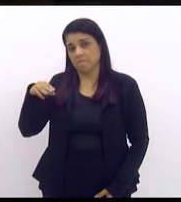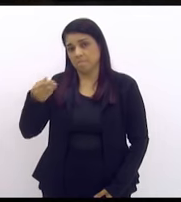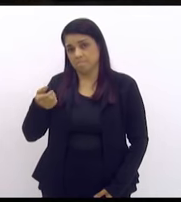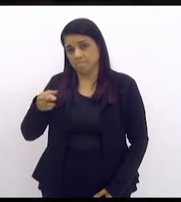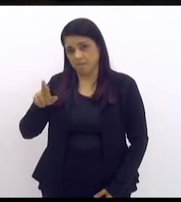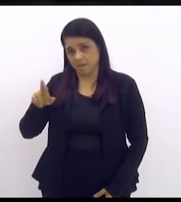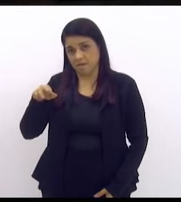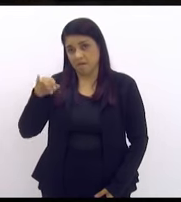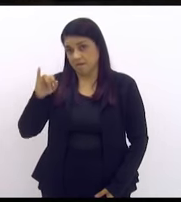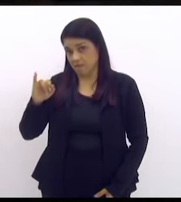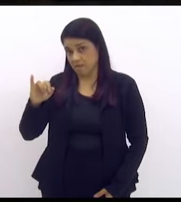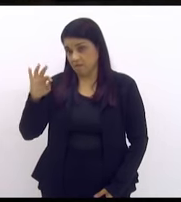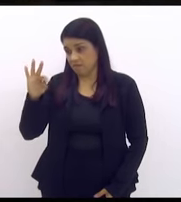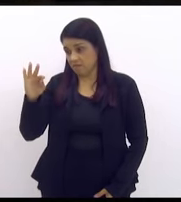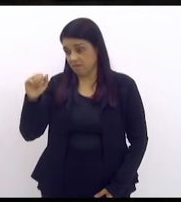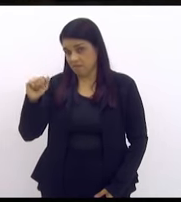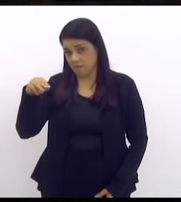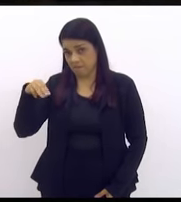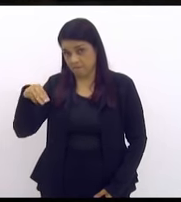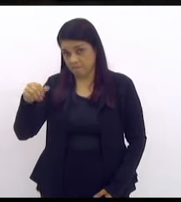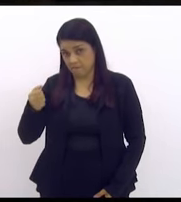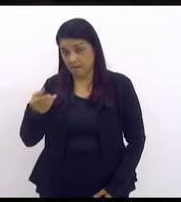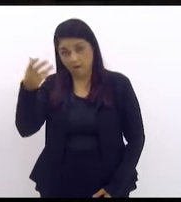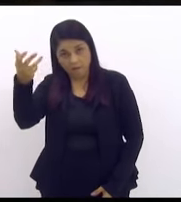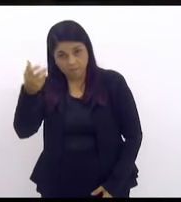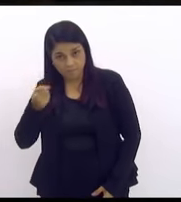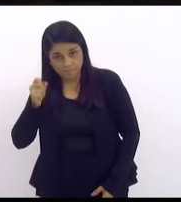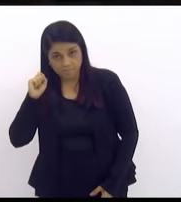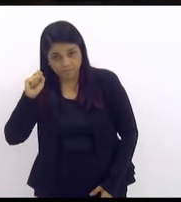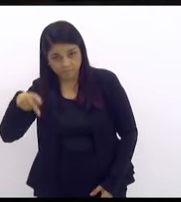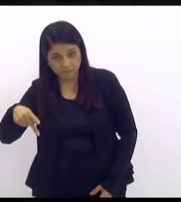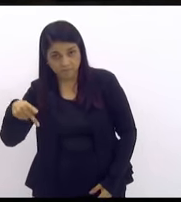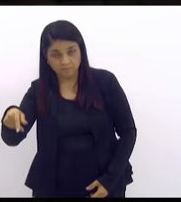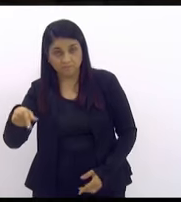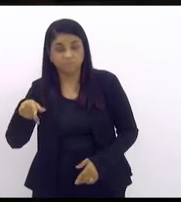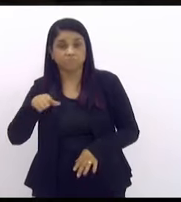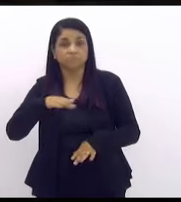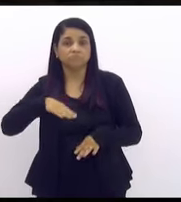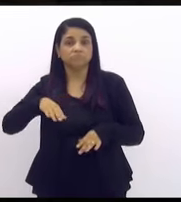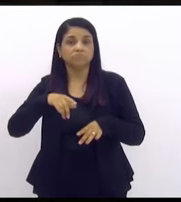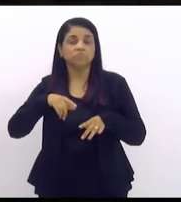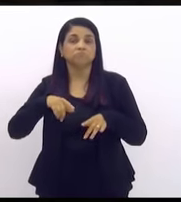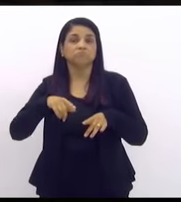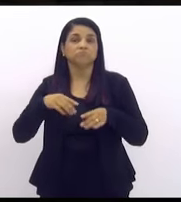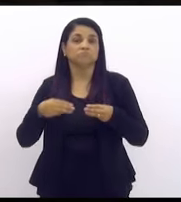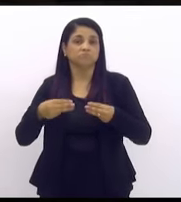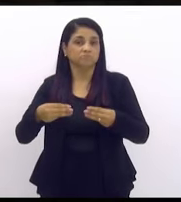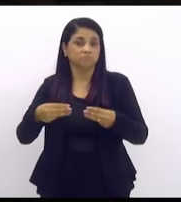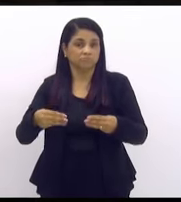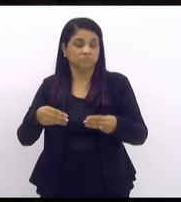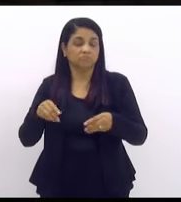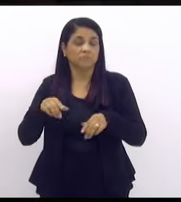aposentado do Departamento de Estrada e Rodagem, que reside no município de Macaé,